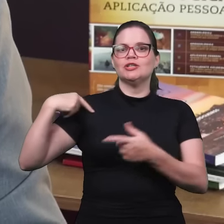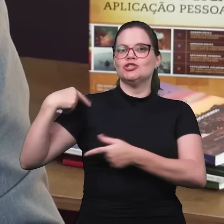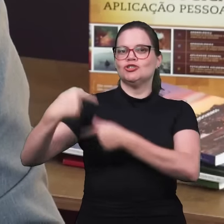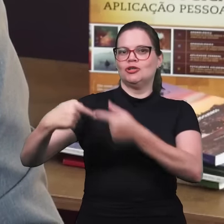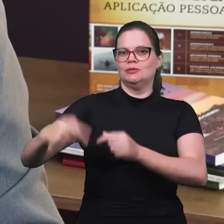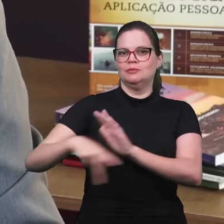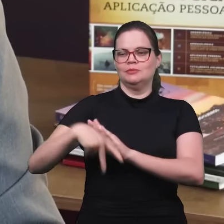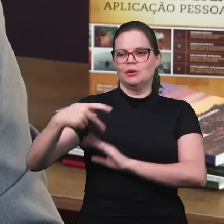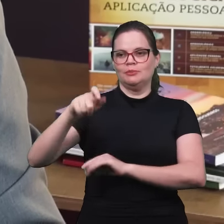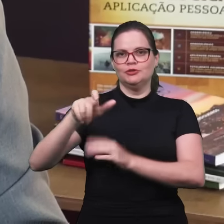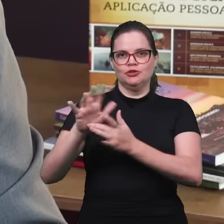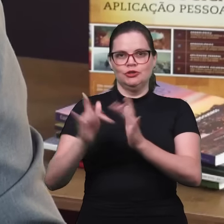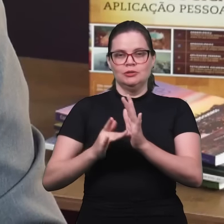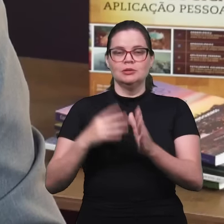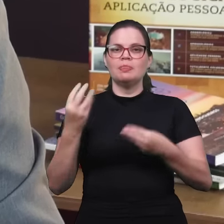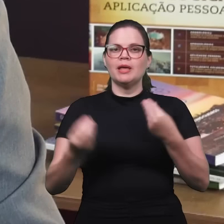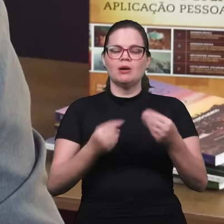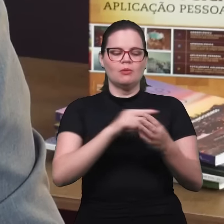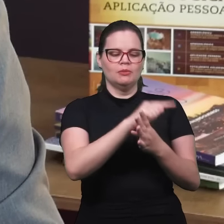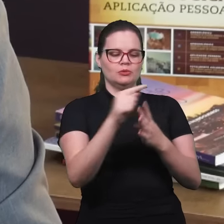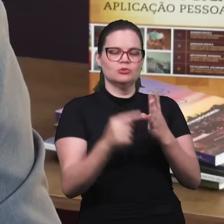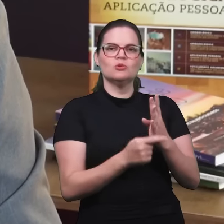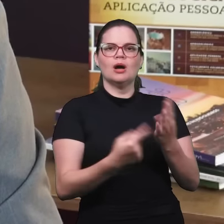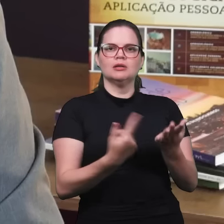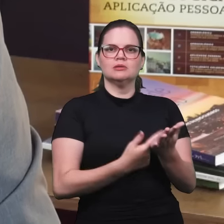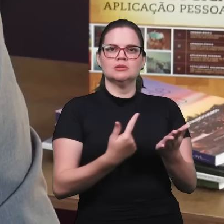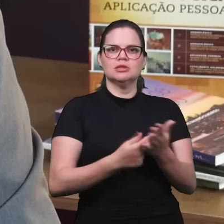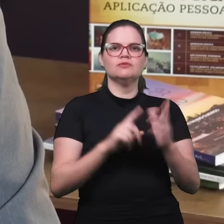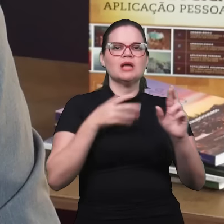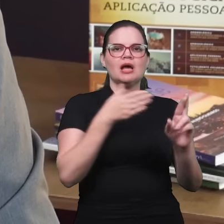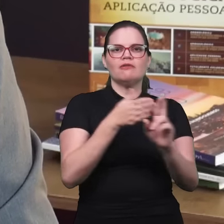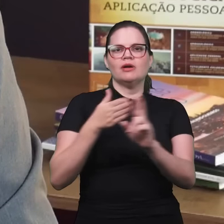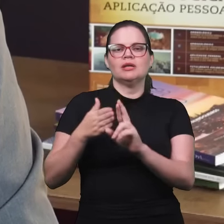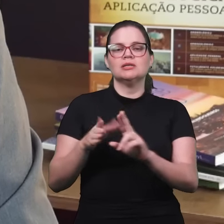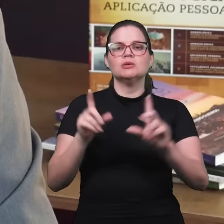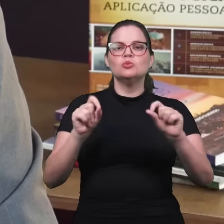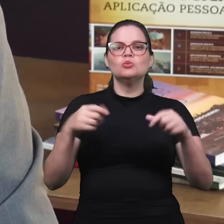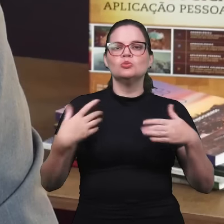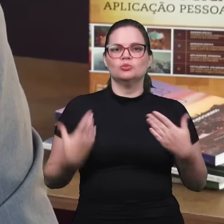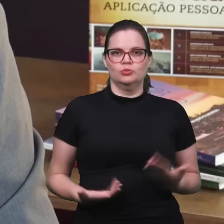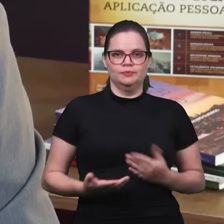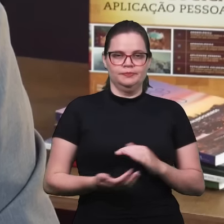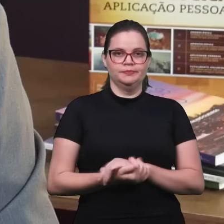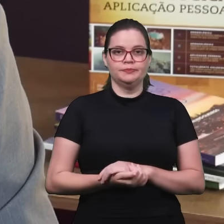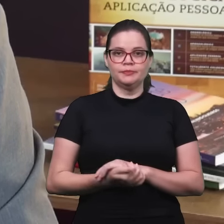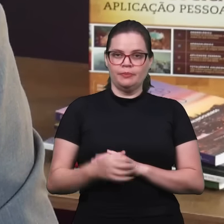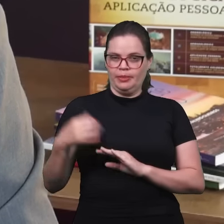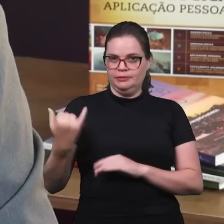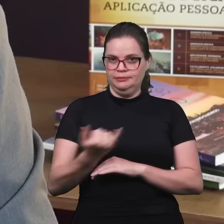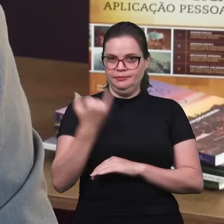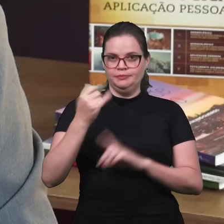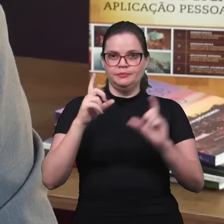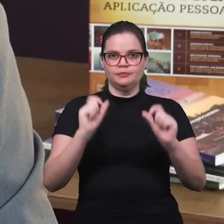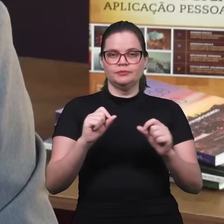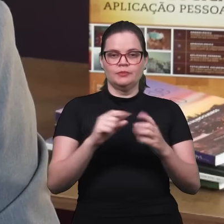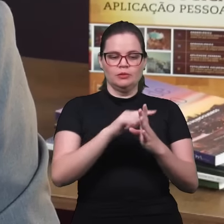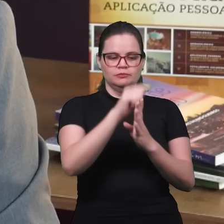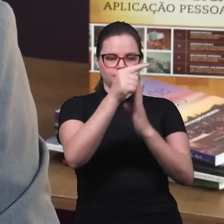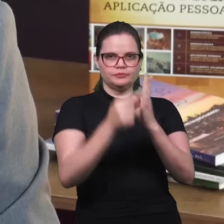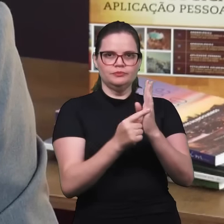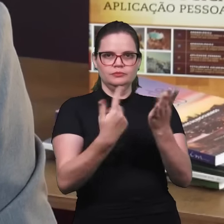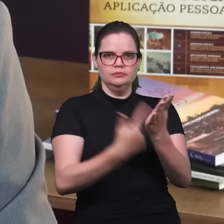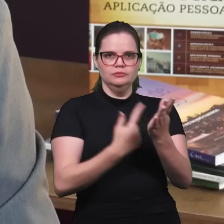e mostrar a perspectiva de cada um. É importante até nós enfatizarmos que esses 4 evangelhos não vão